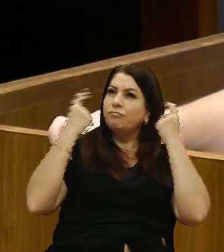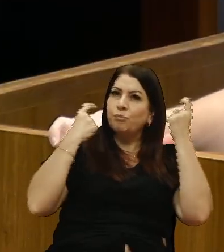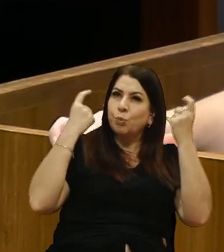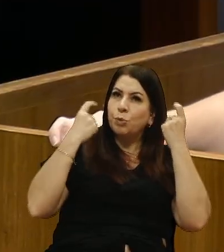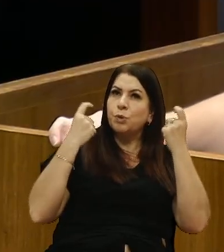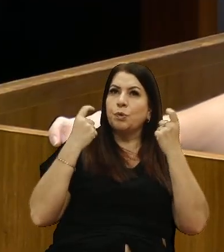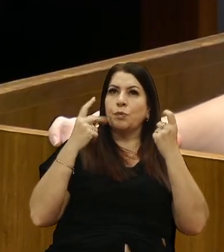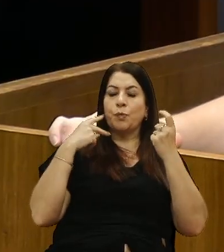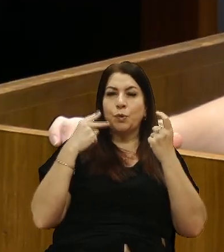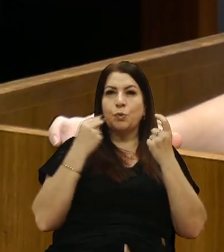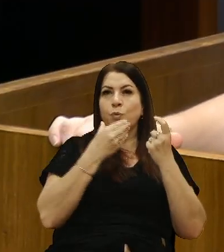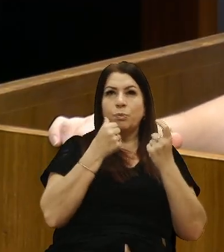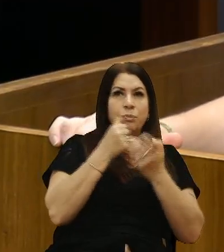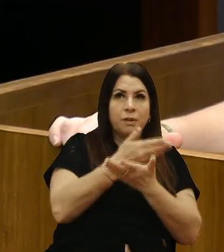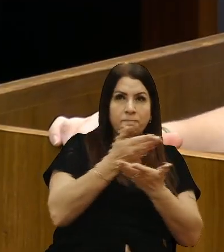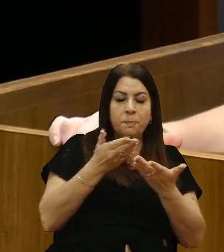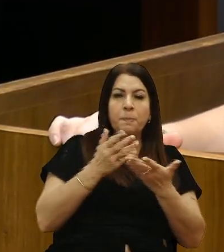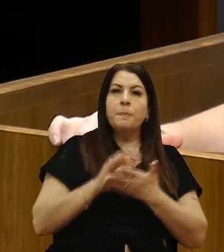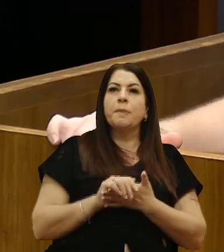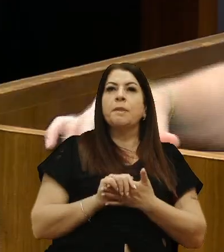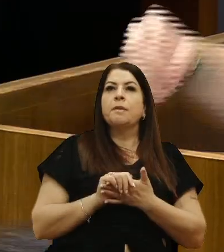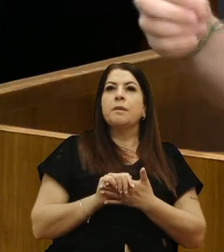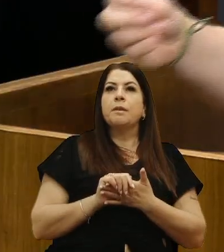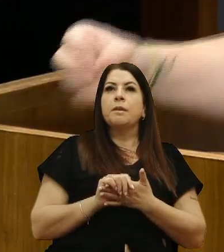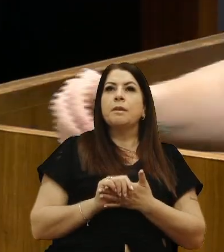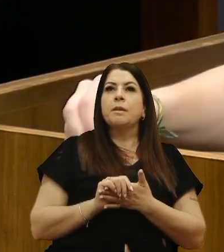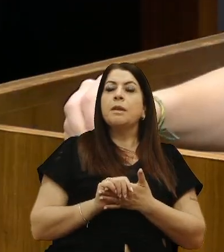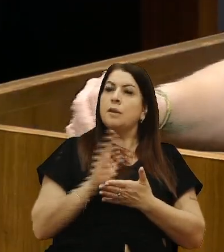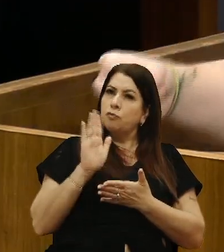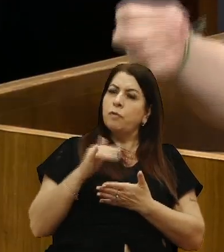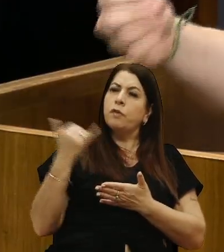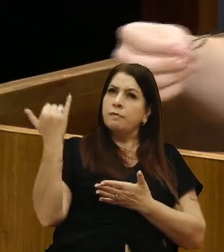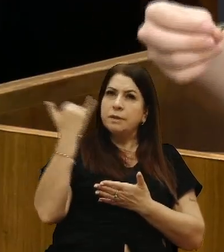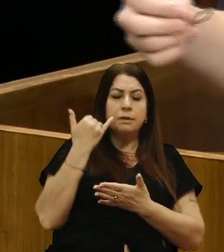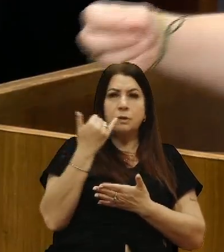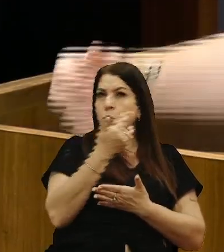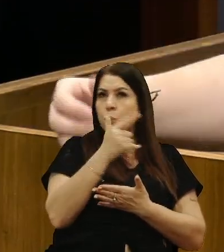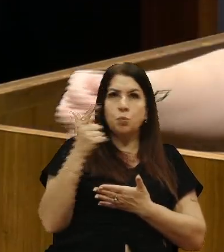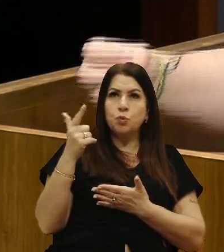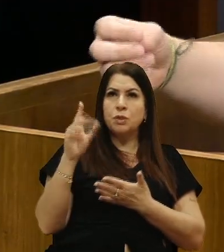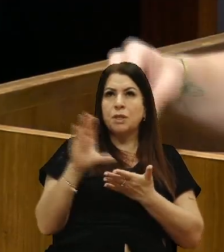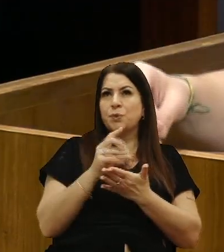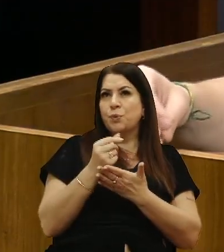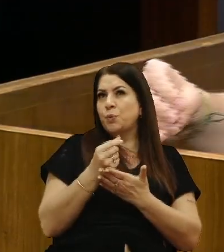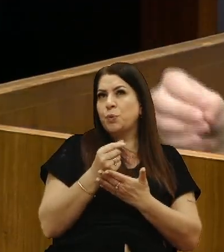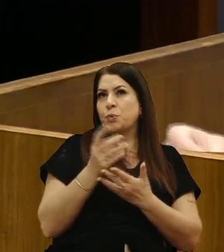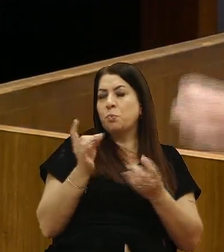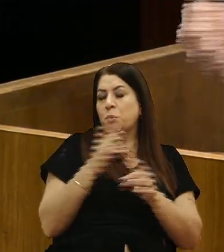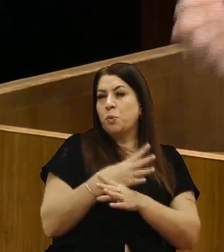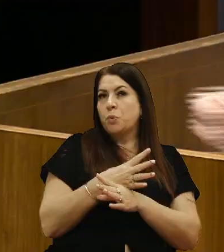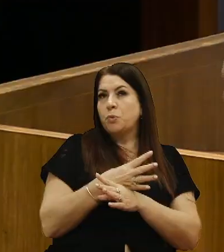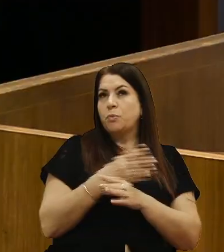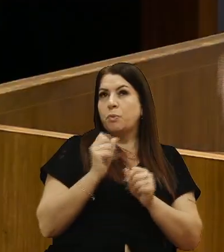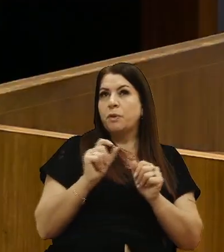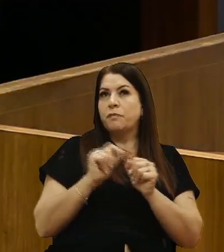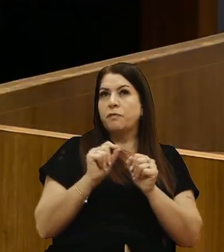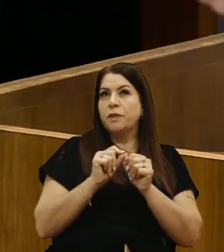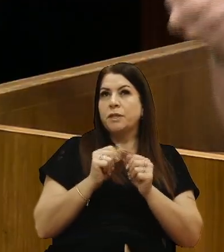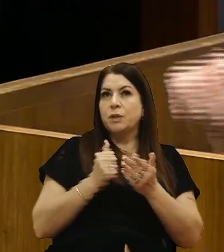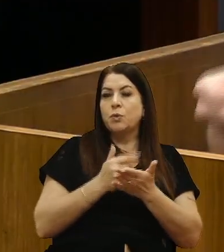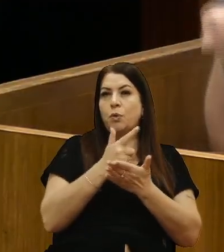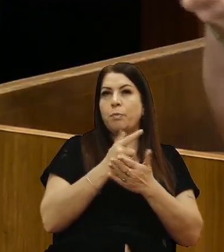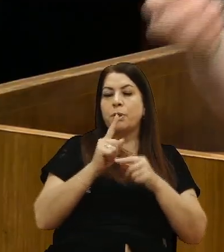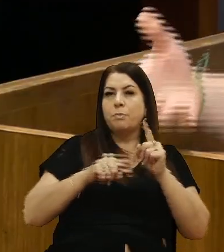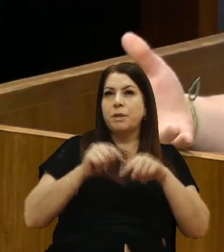preocupação, vereadores e vereadoras, que ele foi informado que não teria recurso disponível para poder fazer a compra